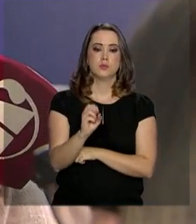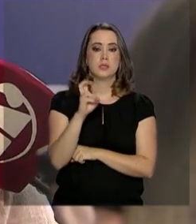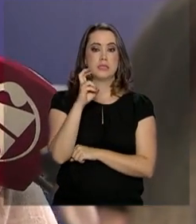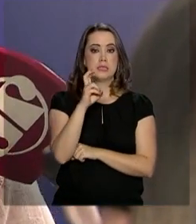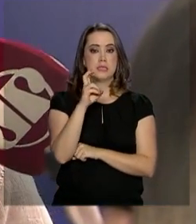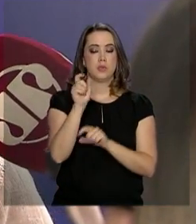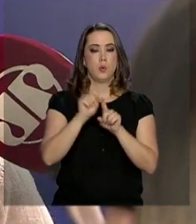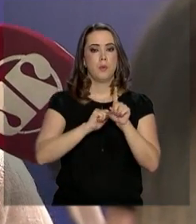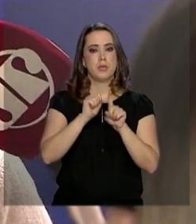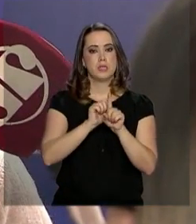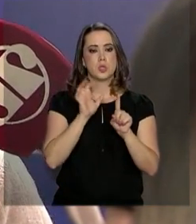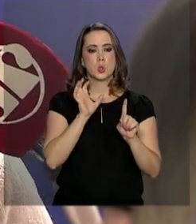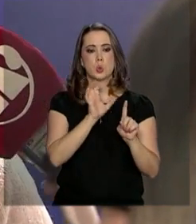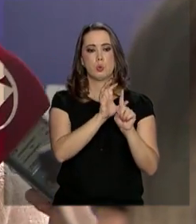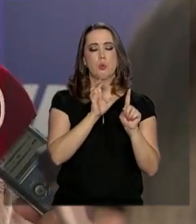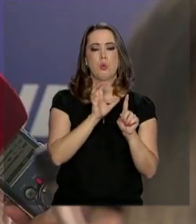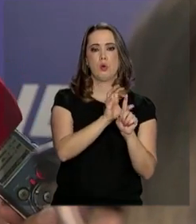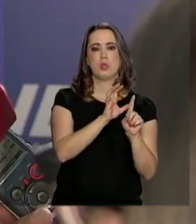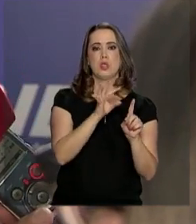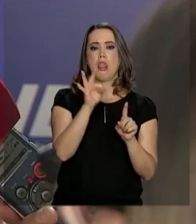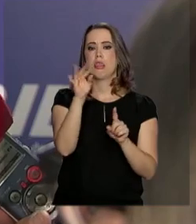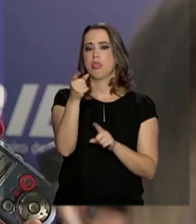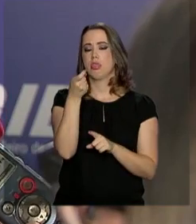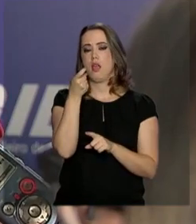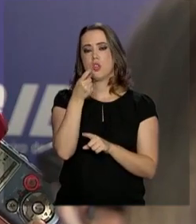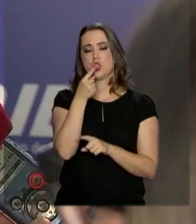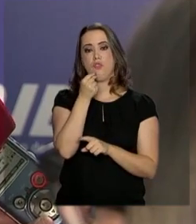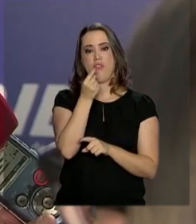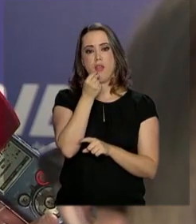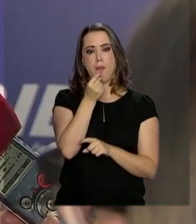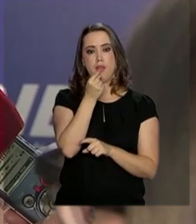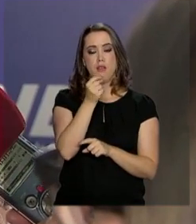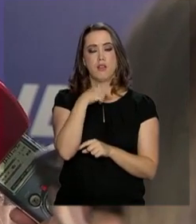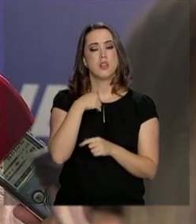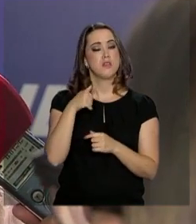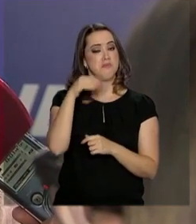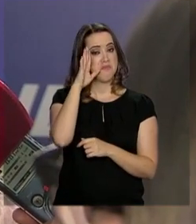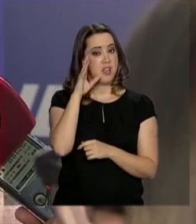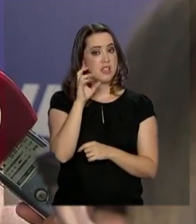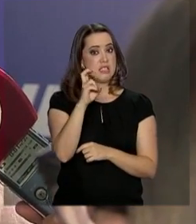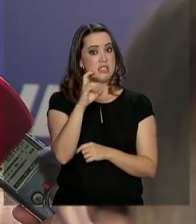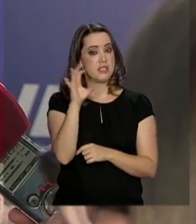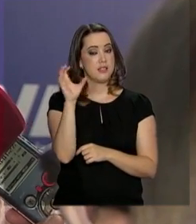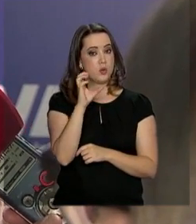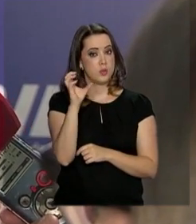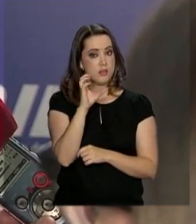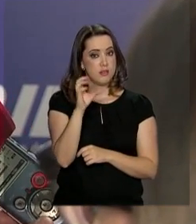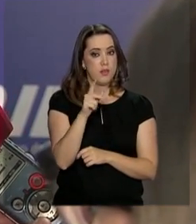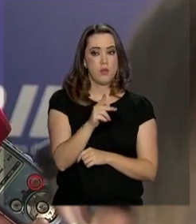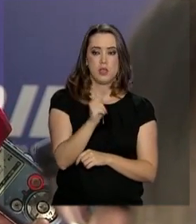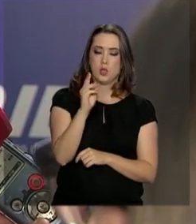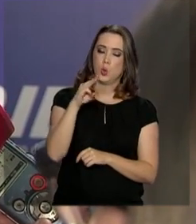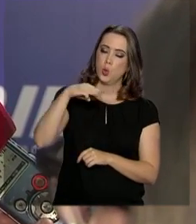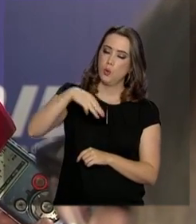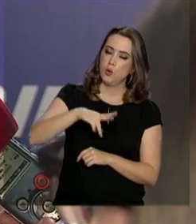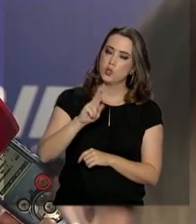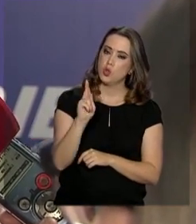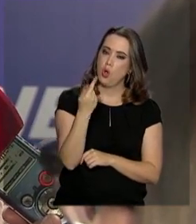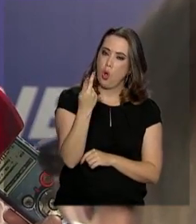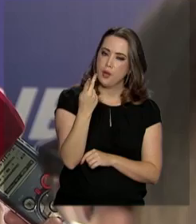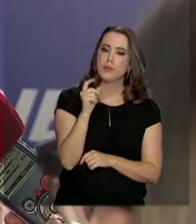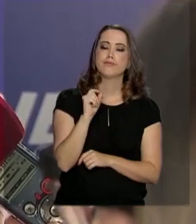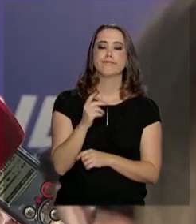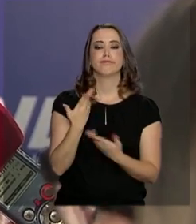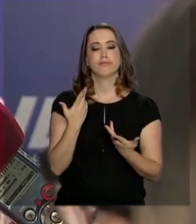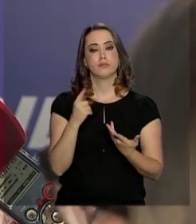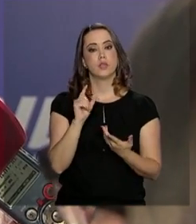5 meses, houve a incidência da bandeira tarifária vermelha, patamar 2, com a cobrança adicional de 5 centavos para cada quilowatt-hora consumido. E no grupo